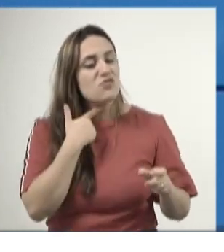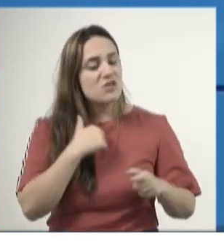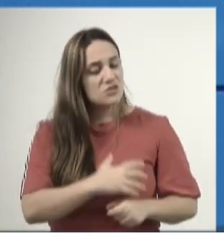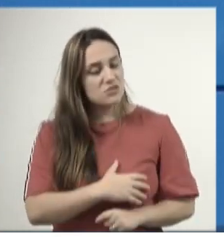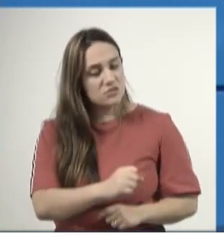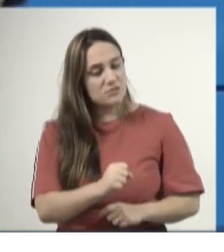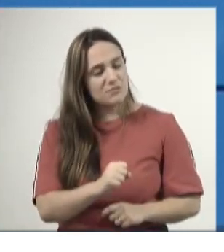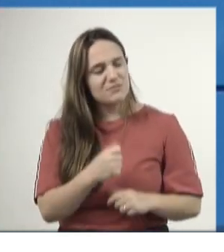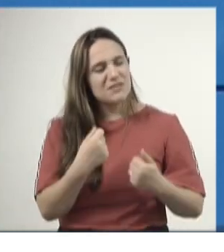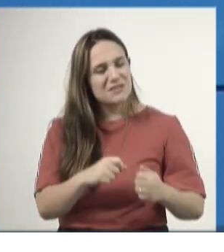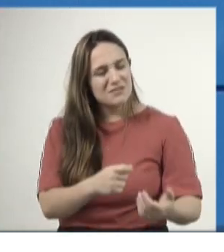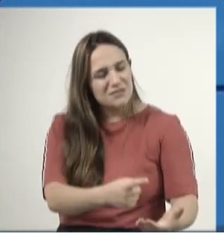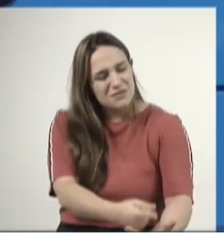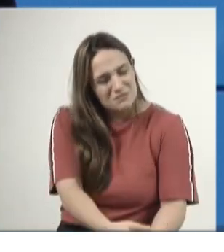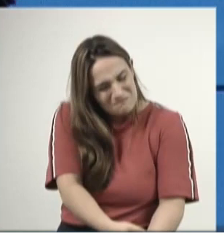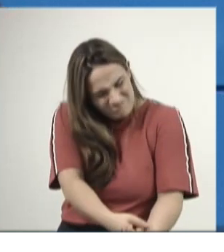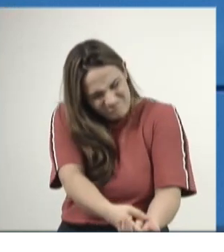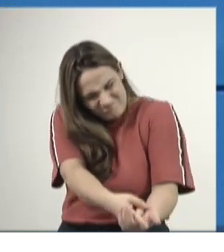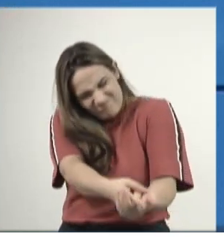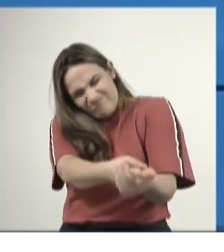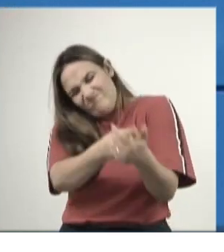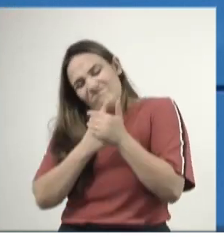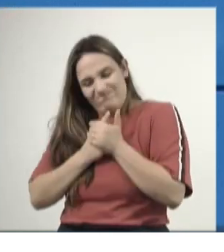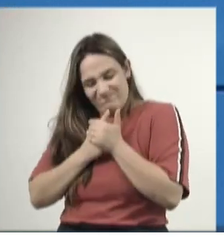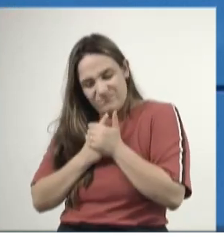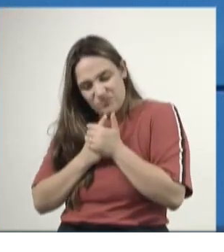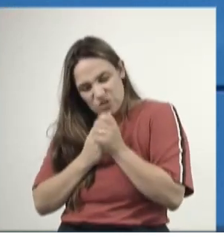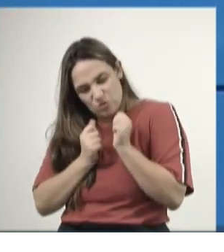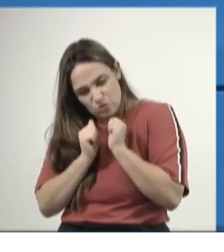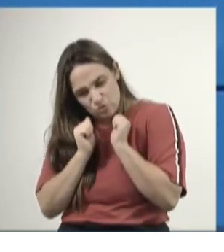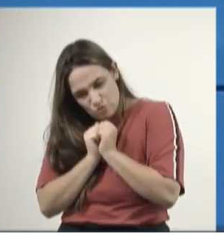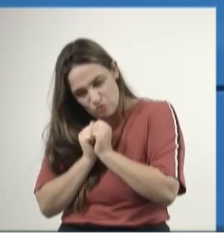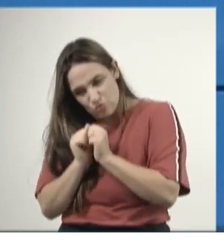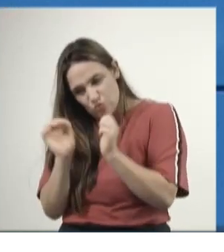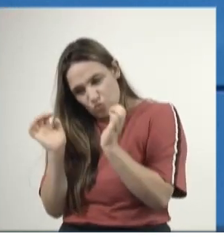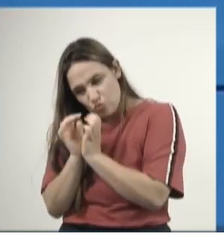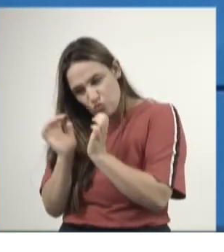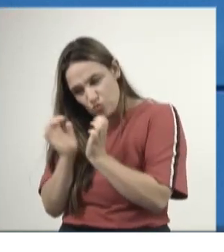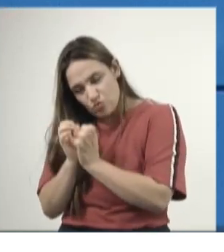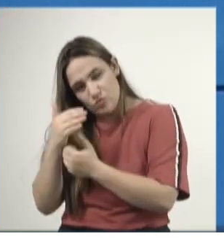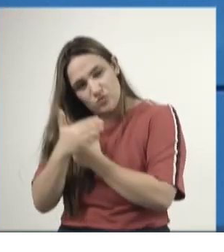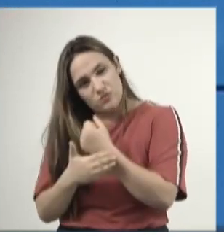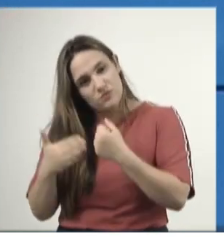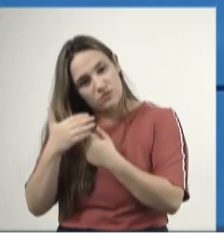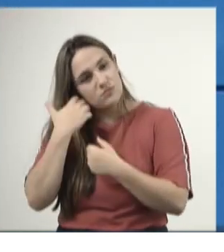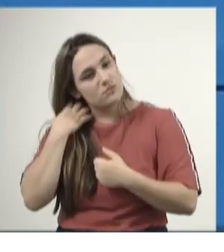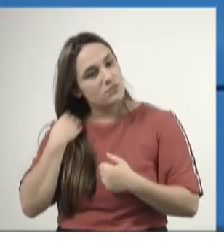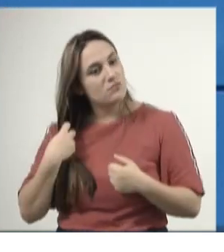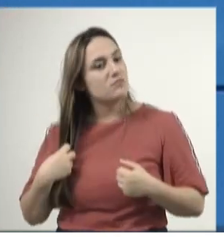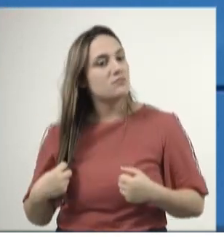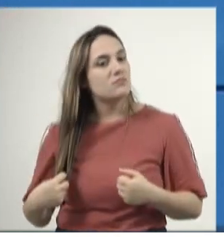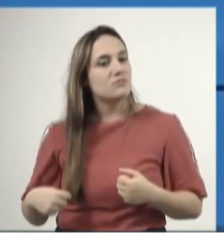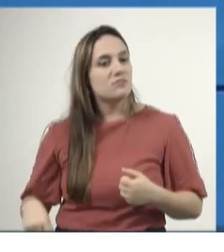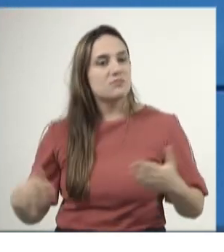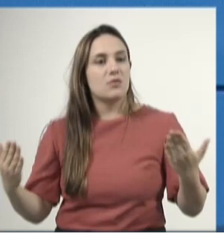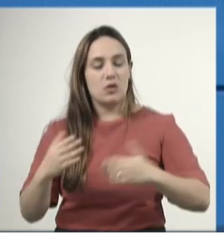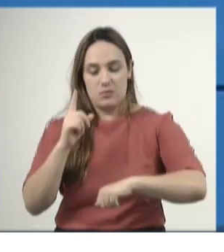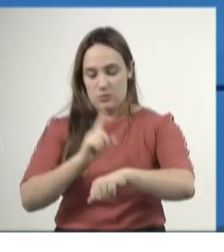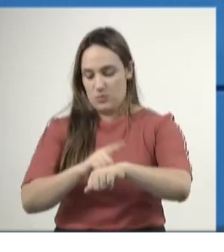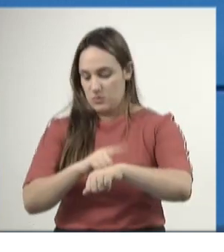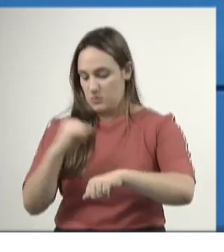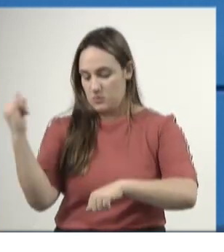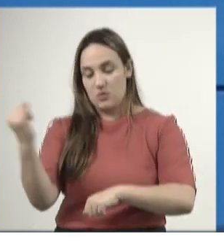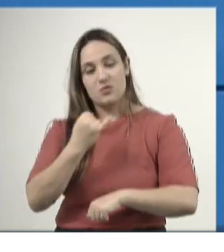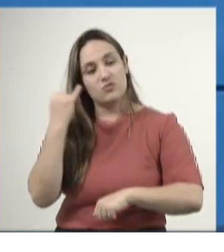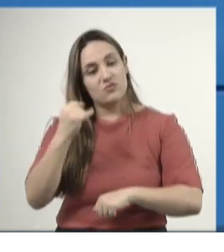pinceladas, resgatadas desse momento e incluídas dentro de uma rede de proteção. É um momento importantíssimo